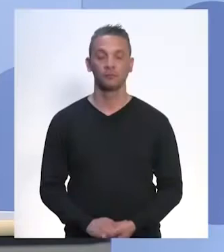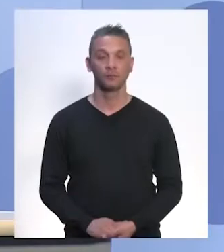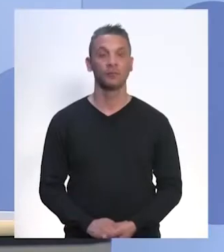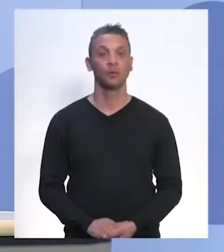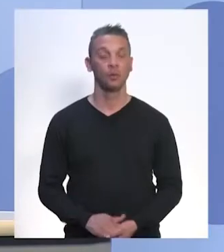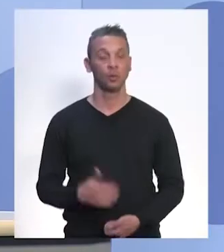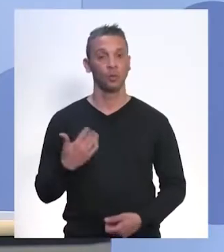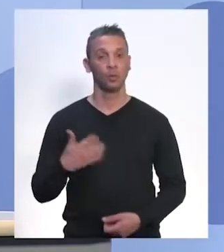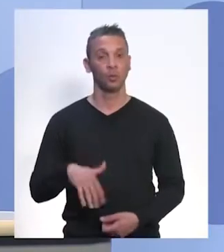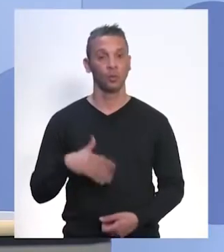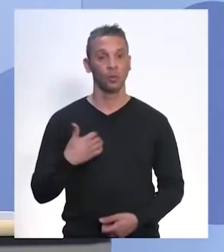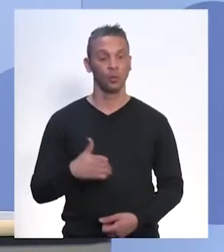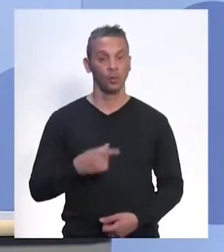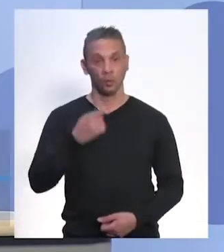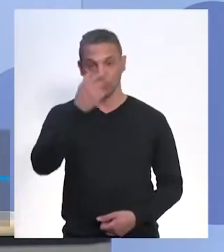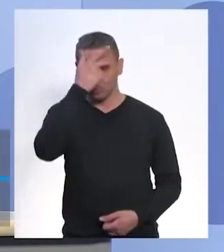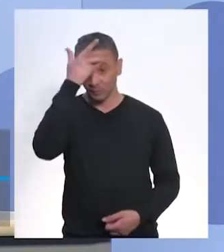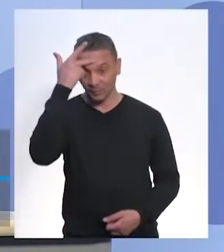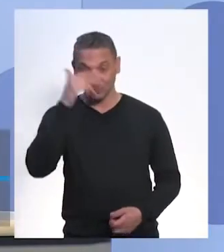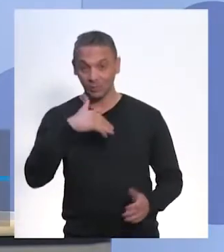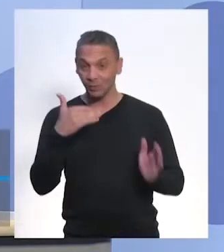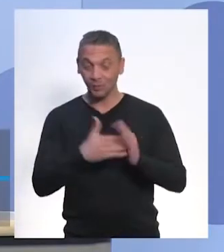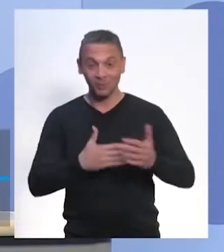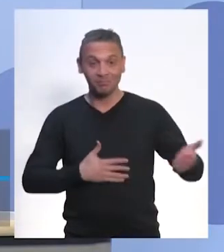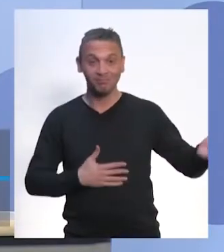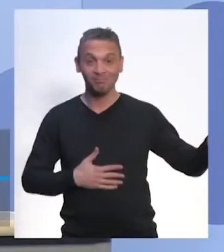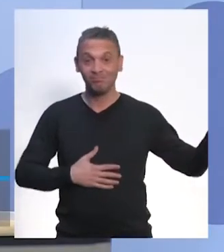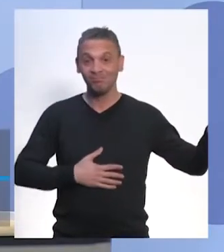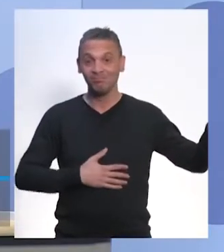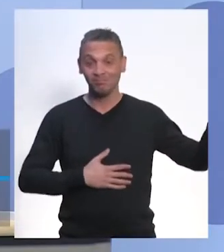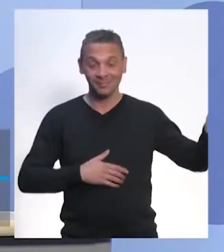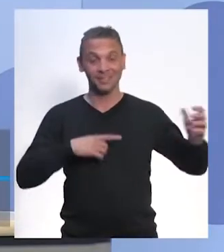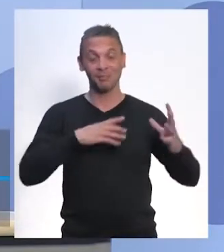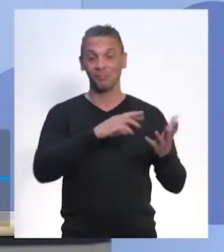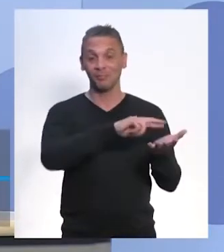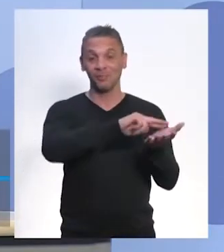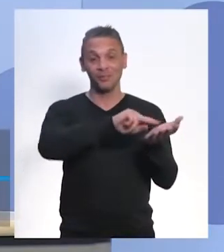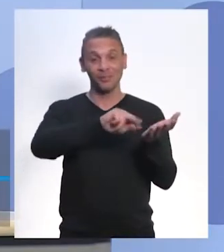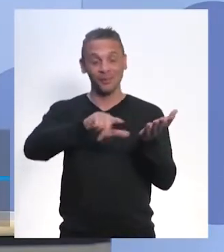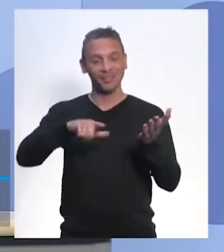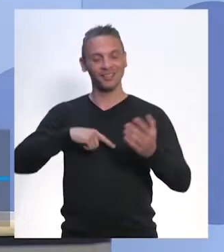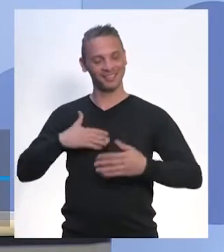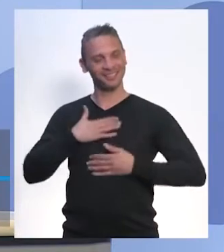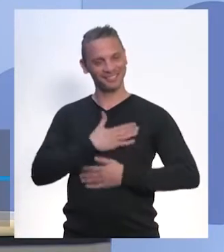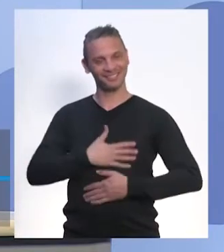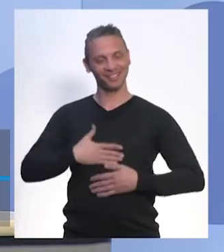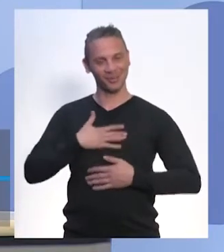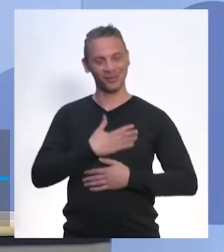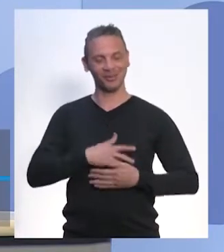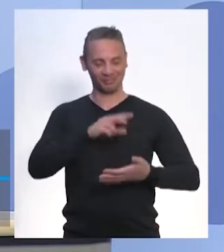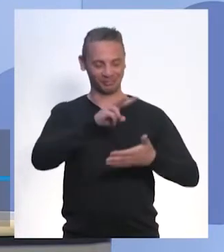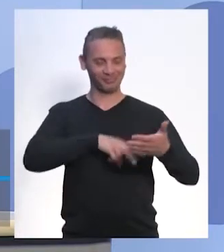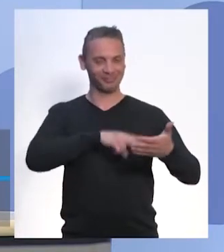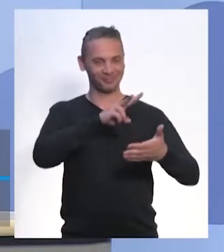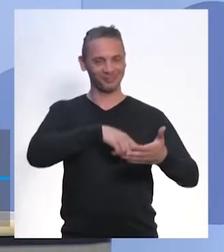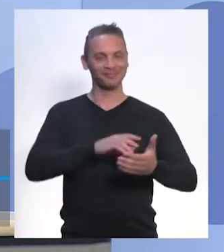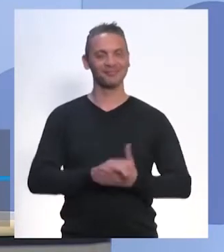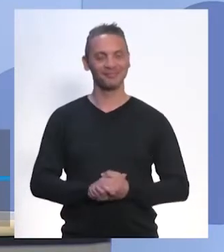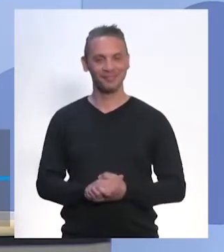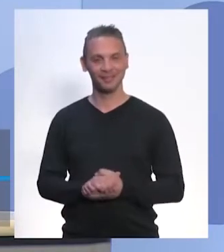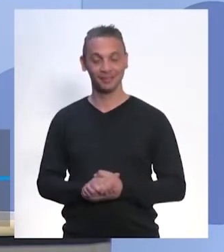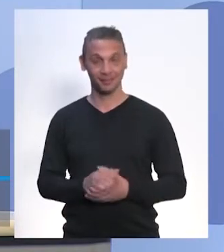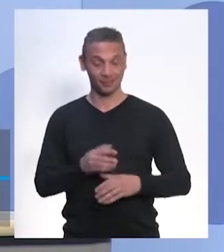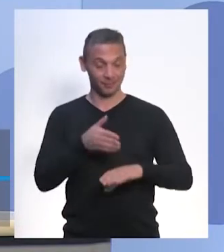Uau, pessoal, super dançante, professora. Nessa aula tem de tudo aqui. Estou me divertindo. Vamos lá.